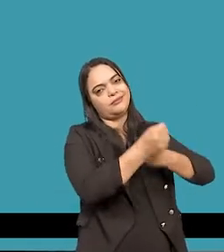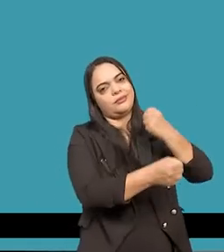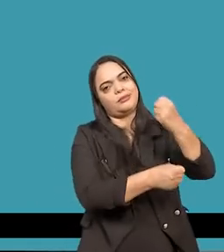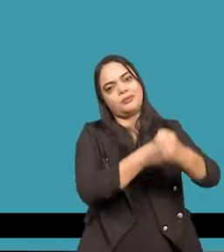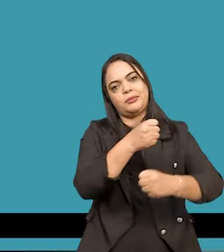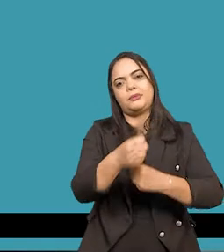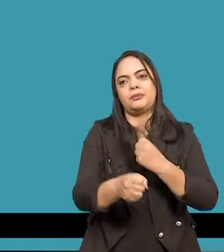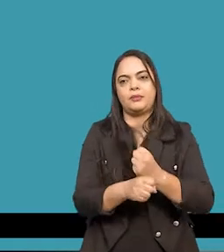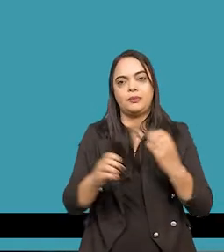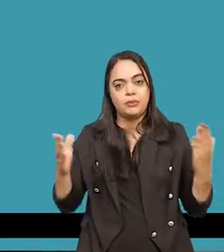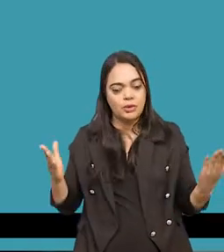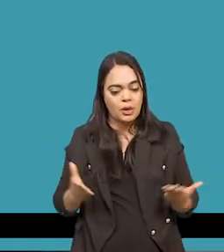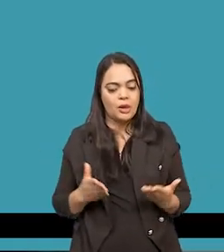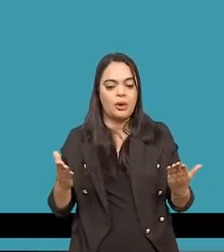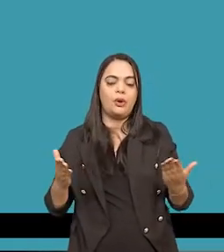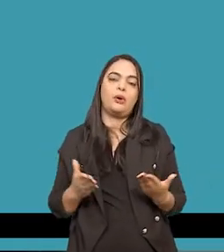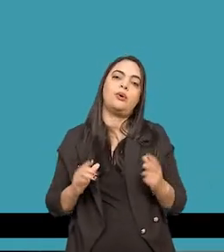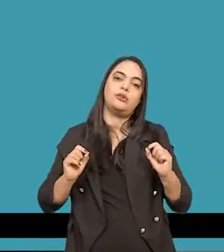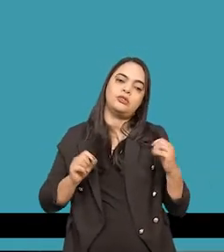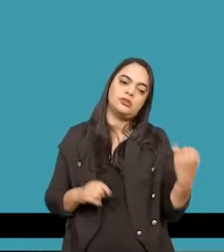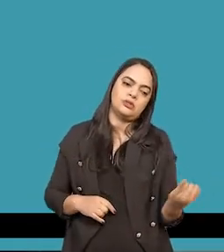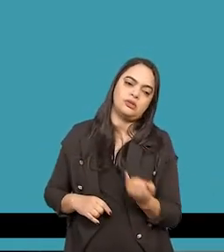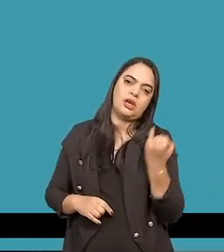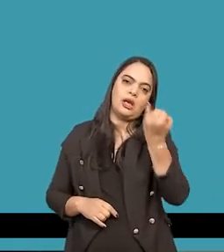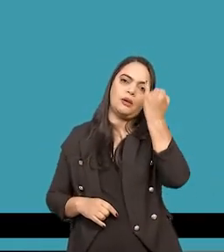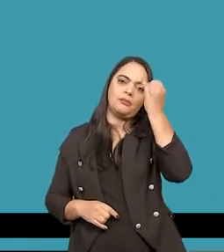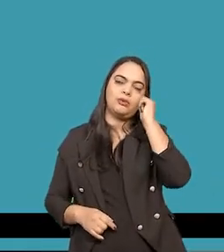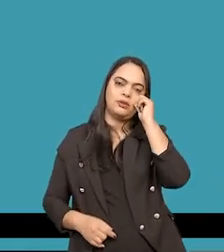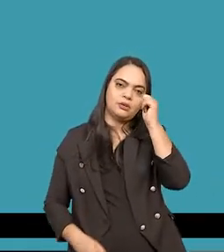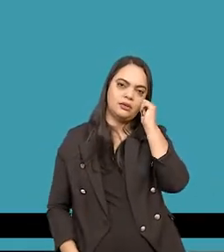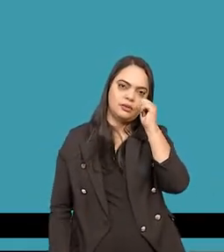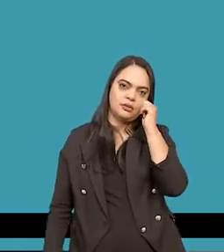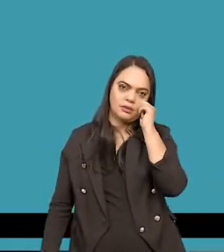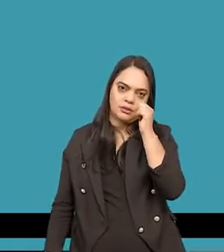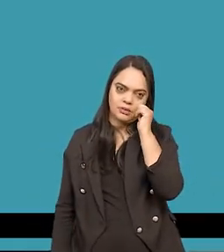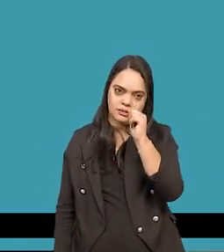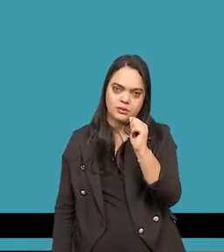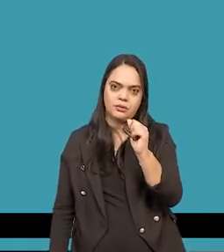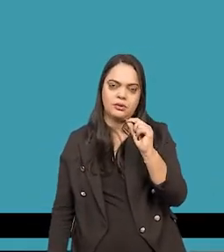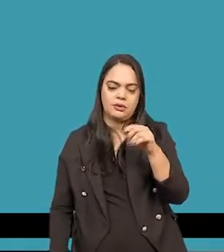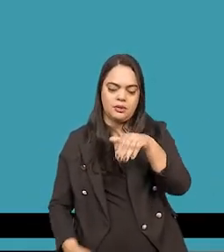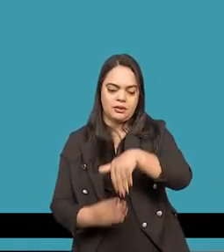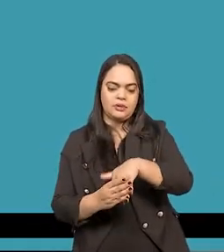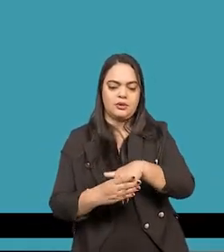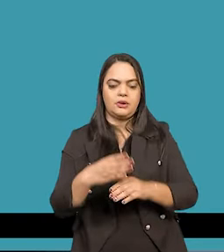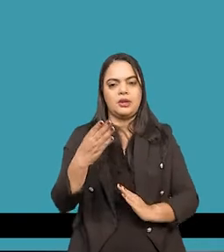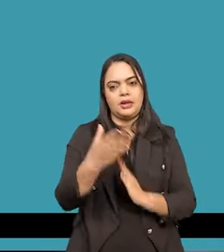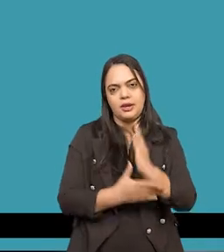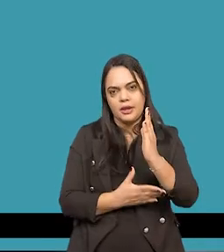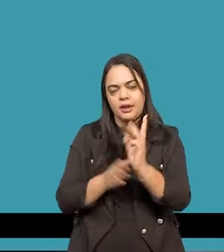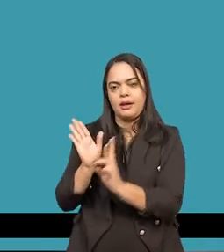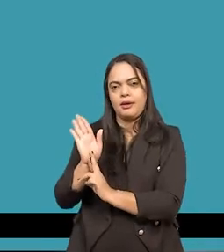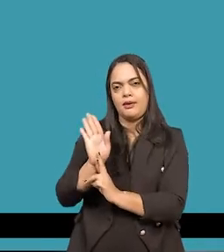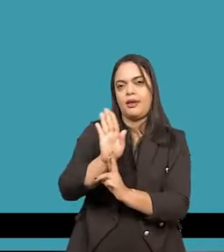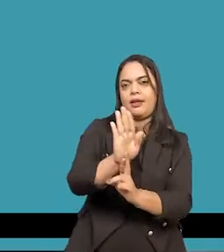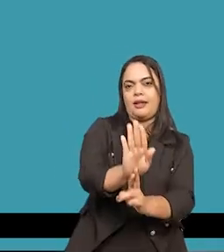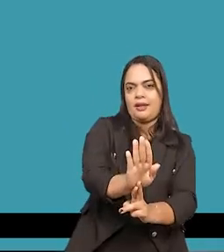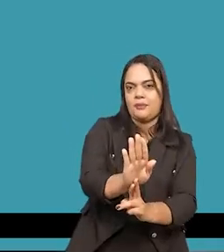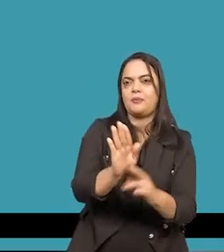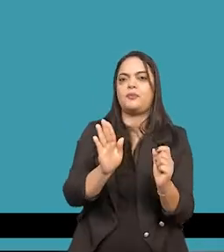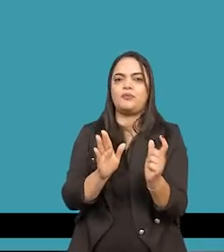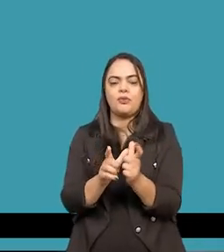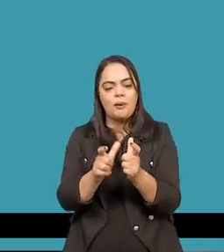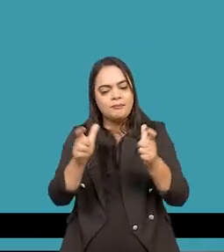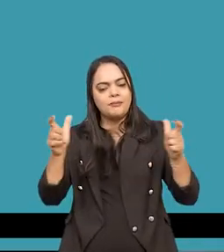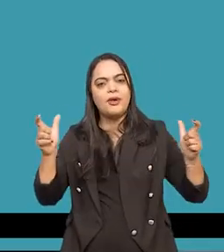hoje, né, essa importância dessas mulheres se elegerem como representação de uma